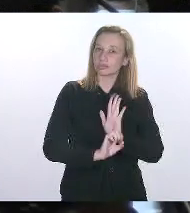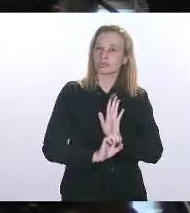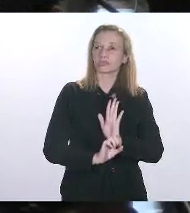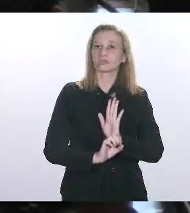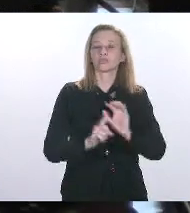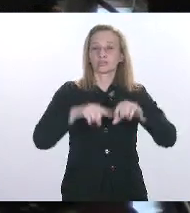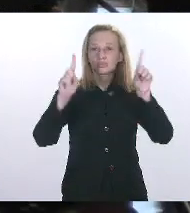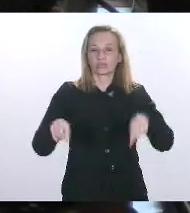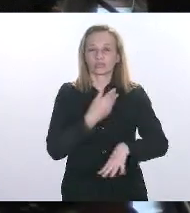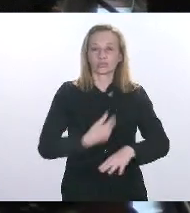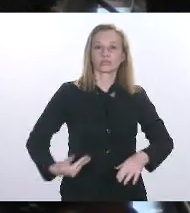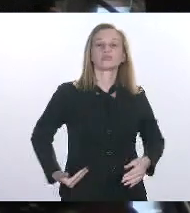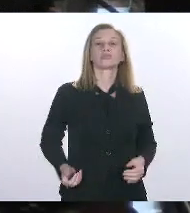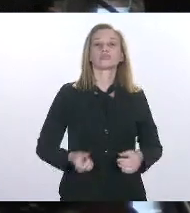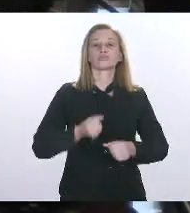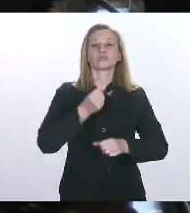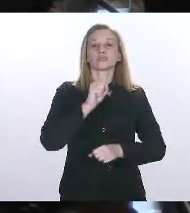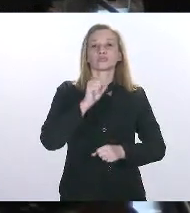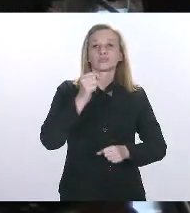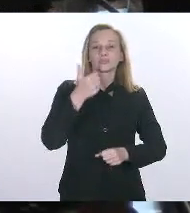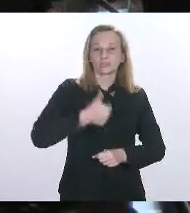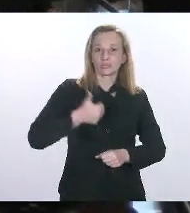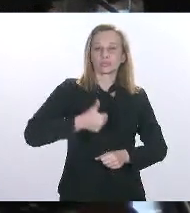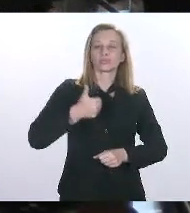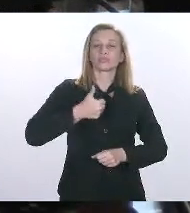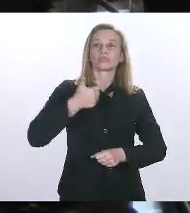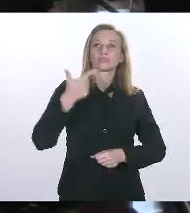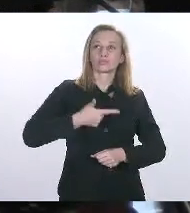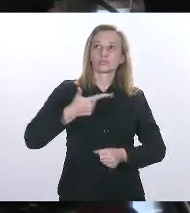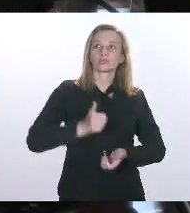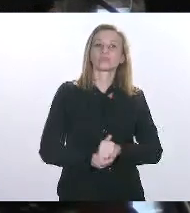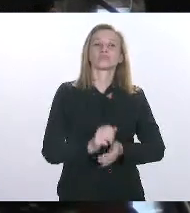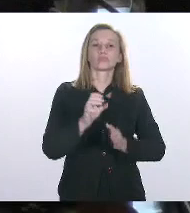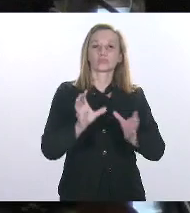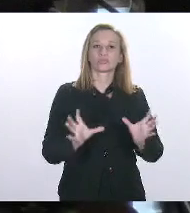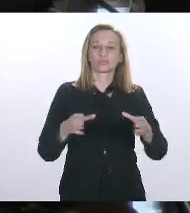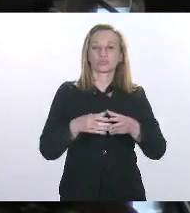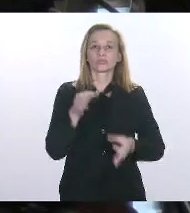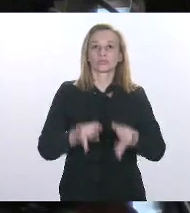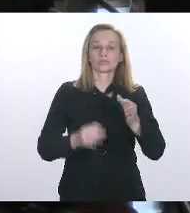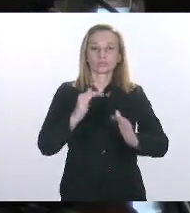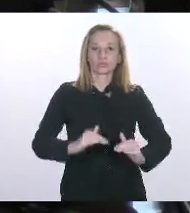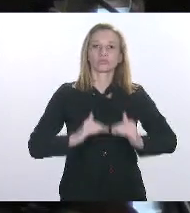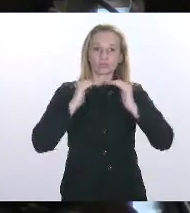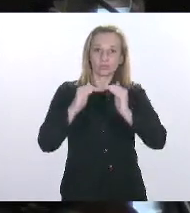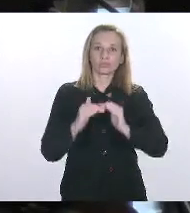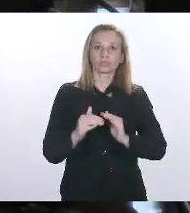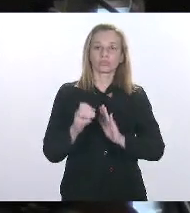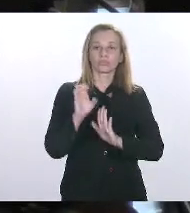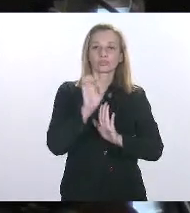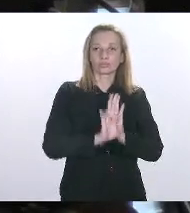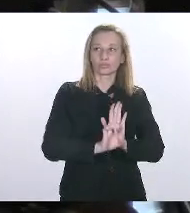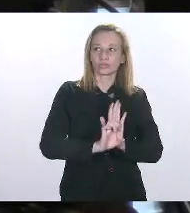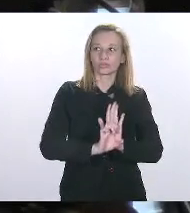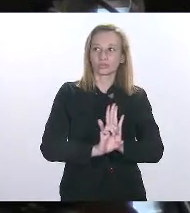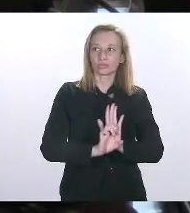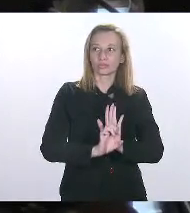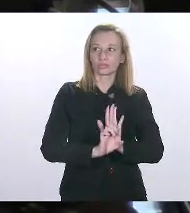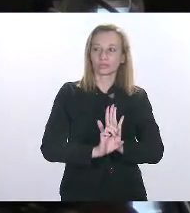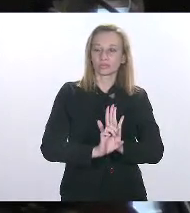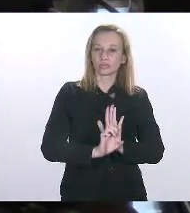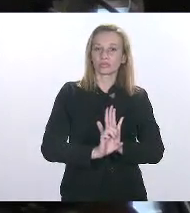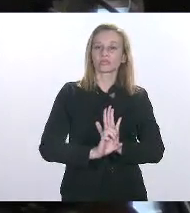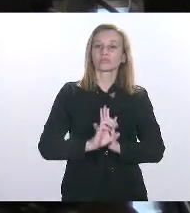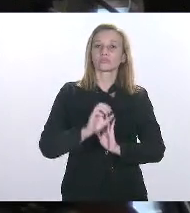públicos favorável com as emendas 1, 2 da Comissão de Constituição e Justiça e com a subemenda número 3 da emenda da